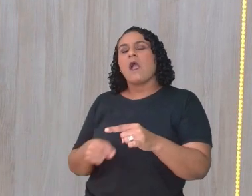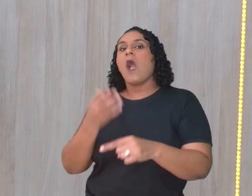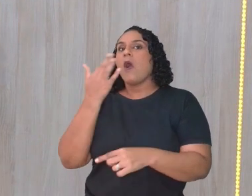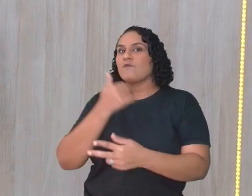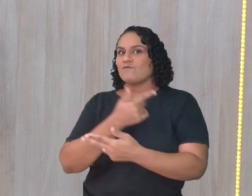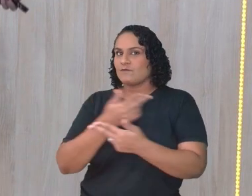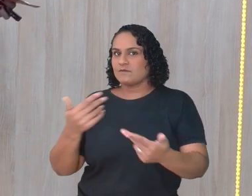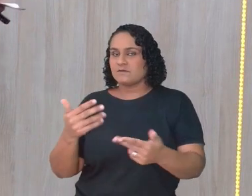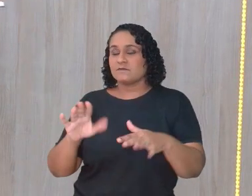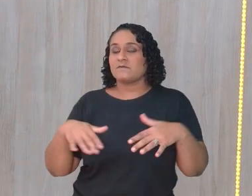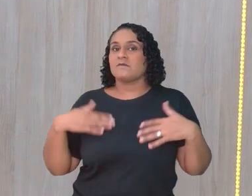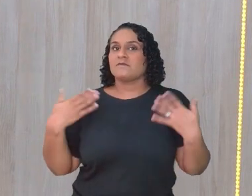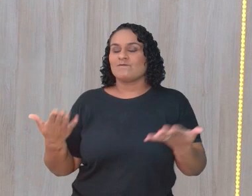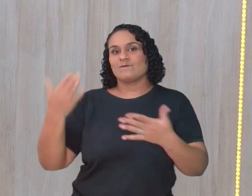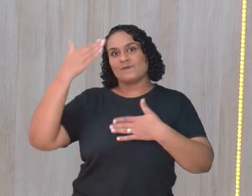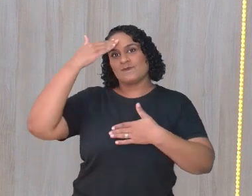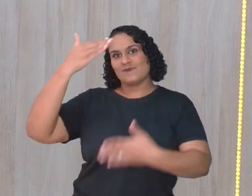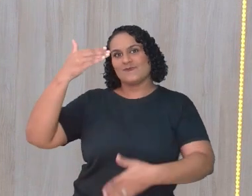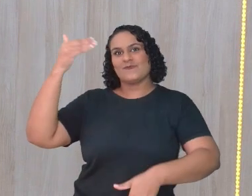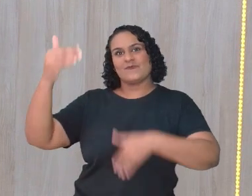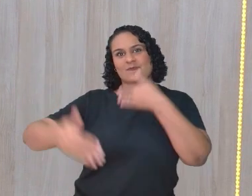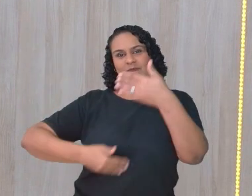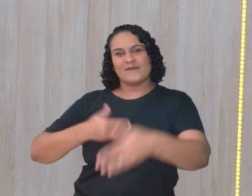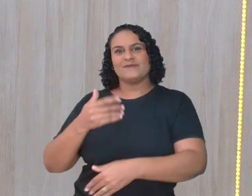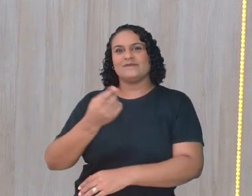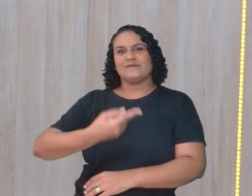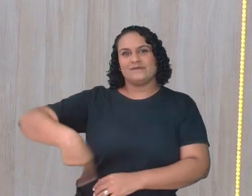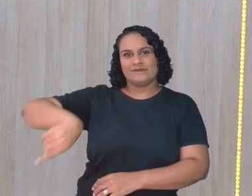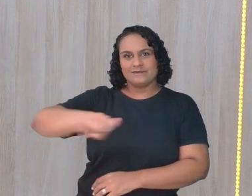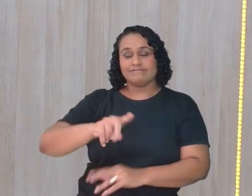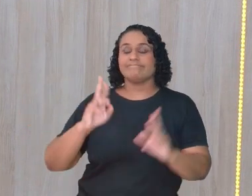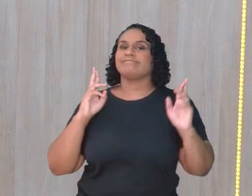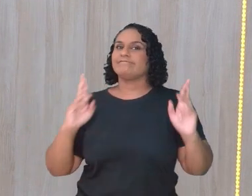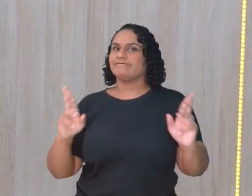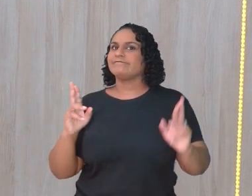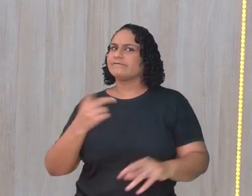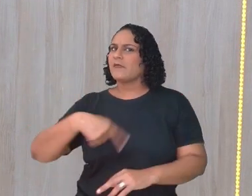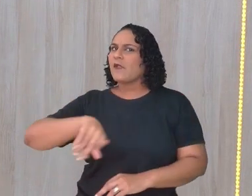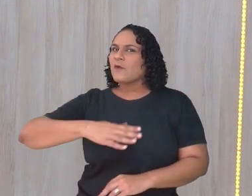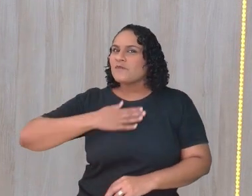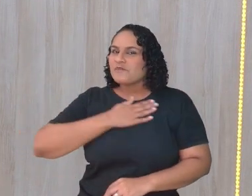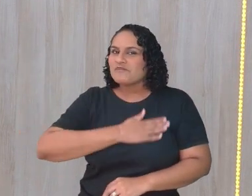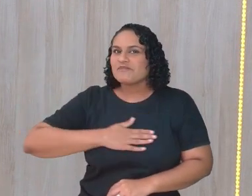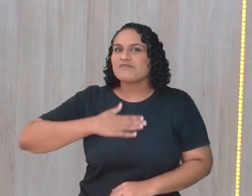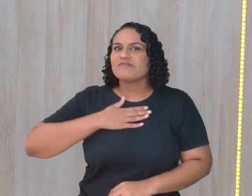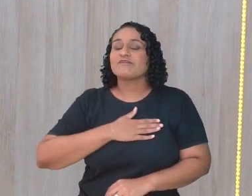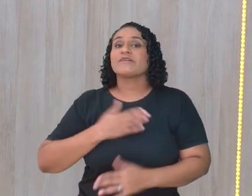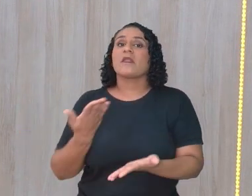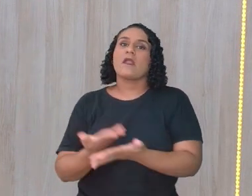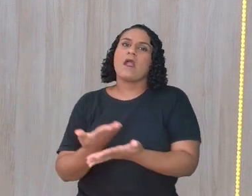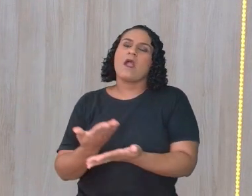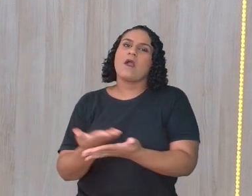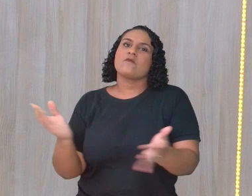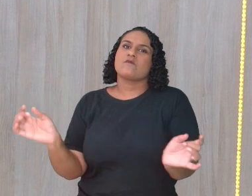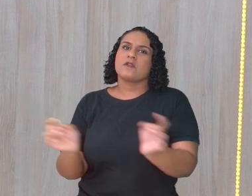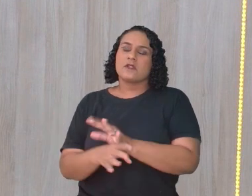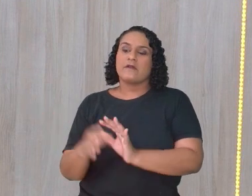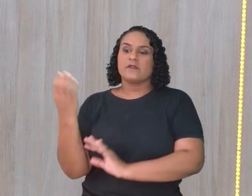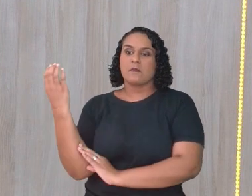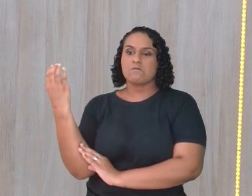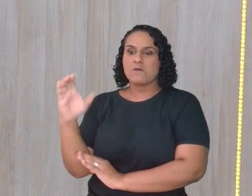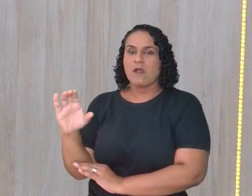sobreviver. Então, pessoal, agradeço a participação de vocês, espero que vocês tenham gostado. Nossa aula está disponível